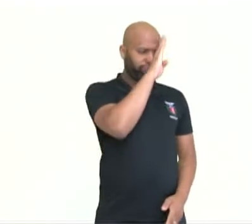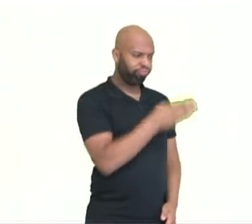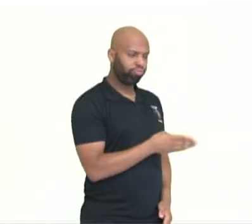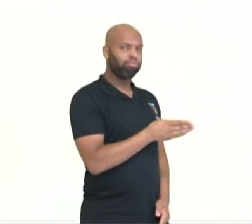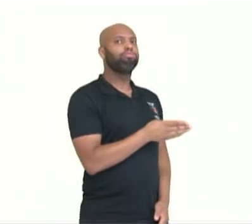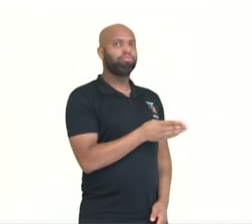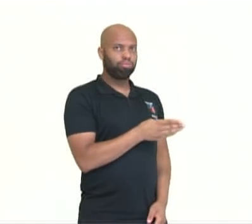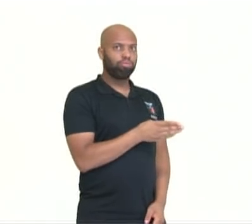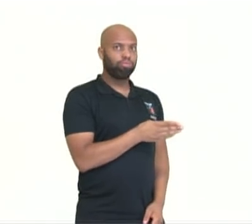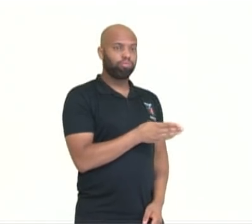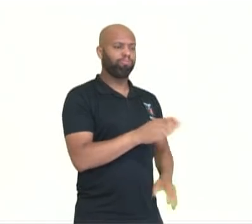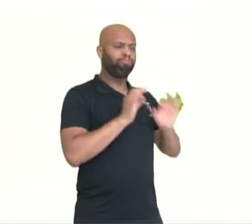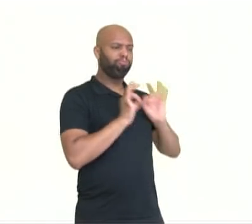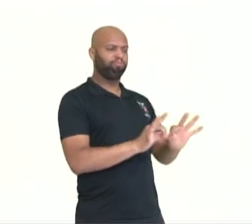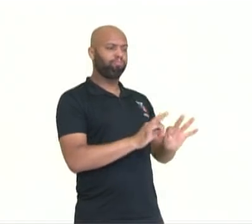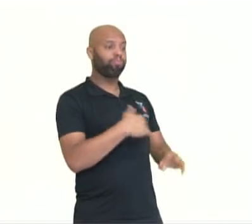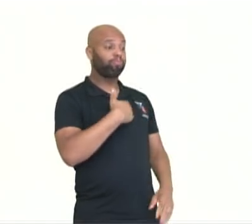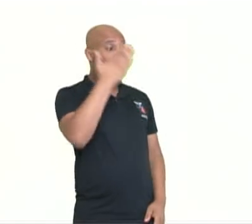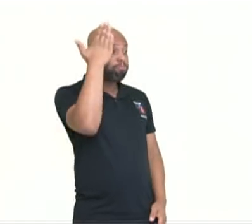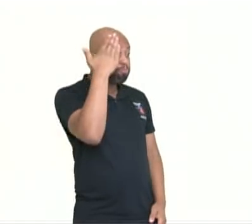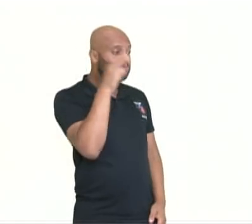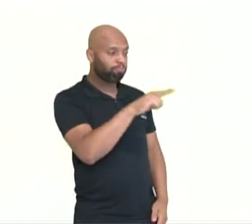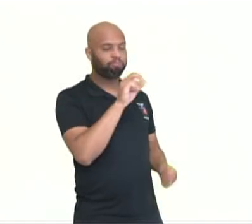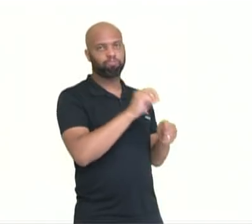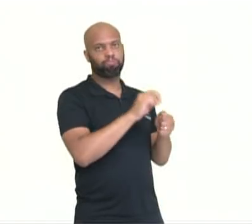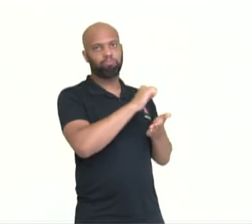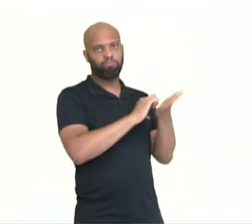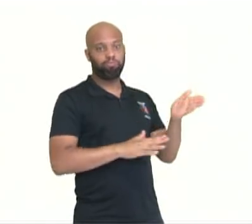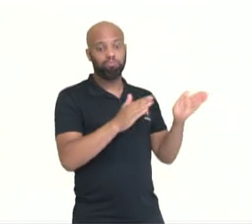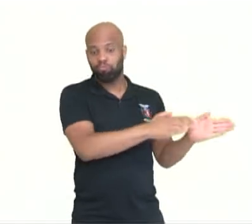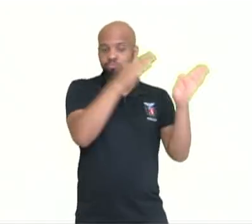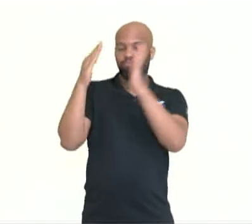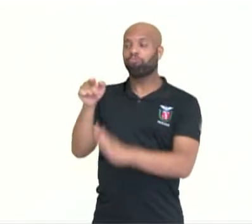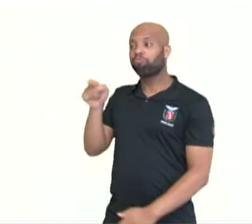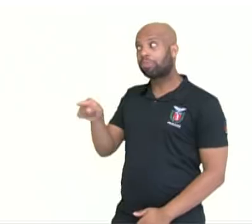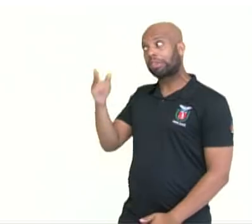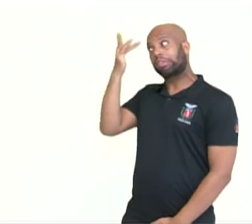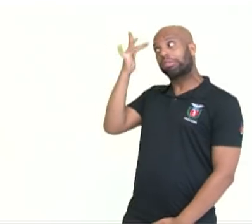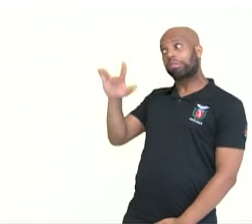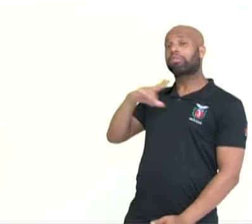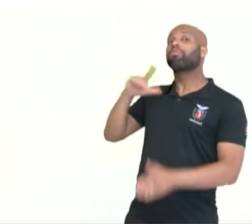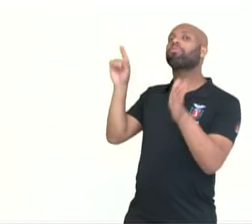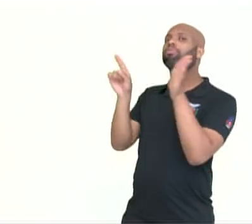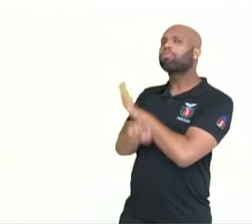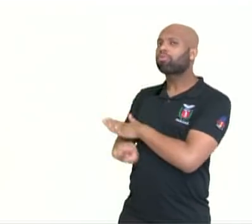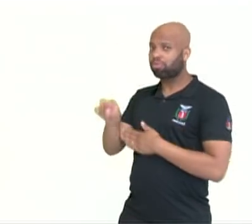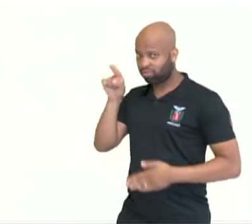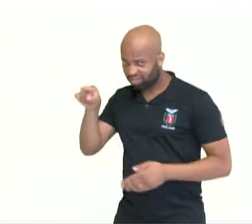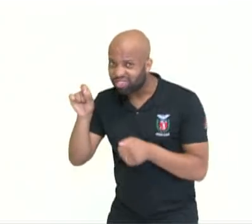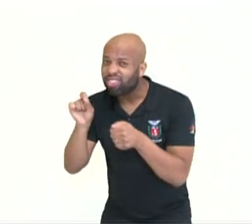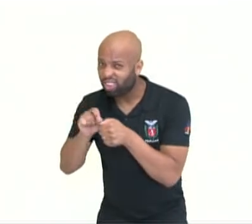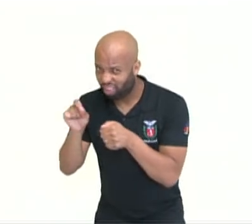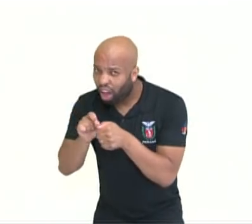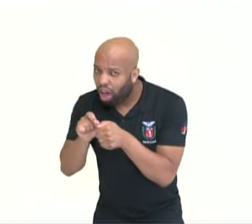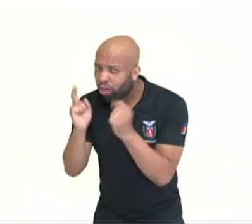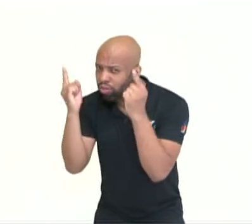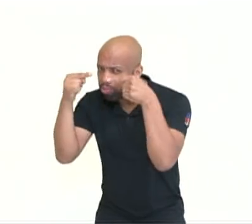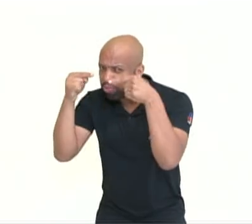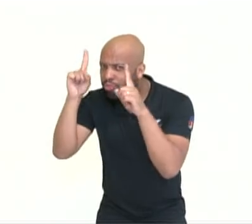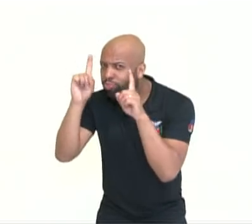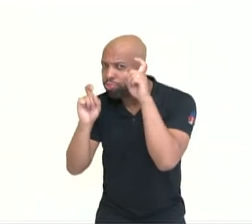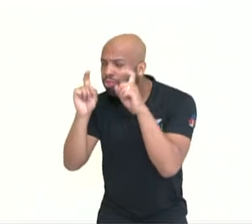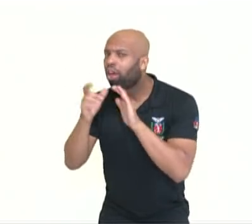primeiro caso, nós temos certeza que a pessoa faz tarefa. Na segunda, já não, eu preciso perguntar. Olha a outra questão. Você